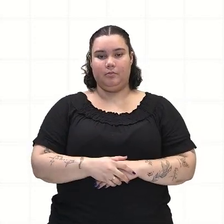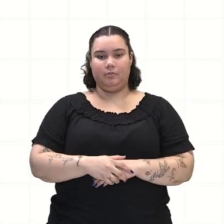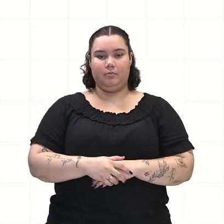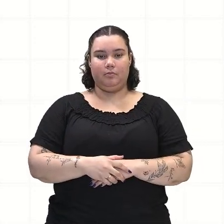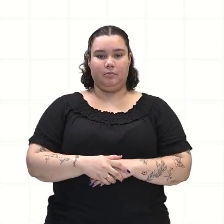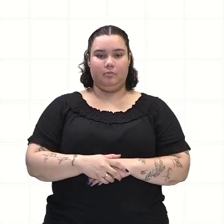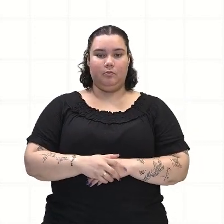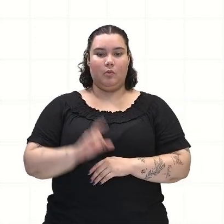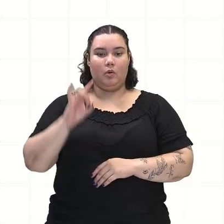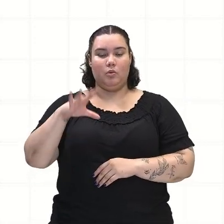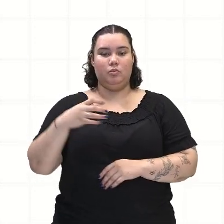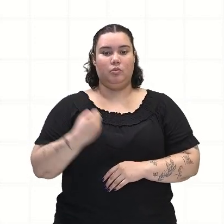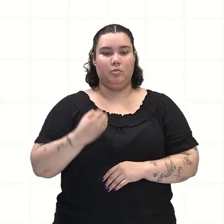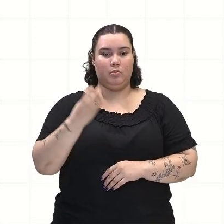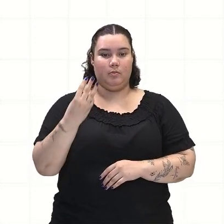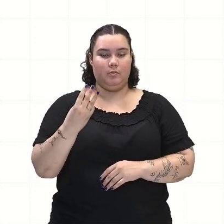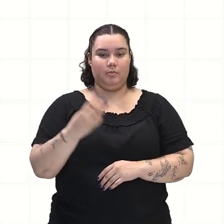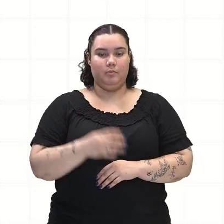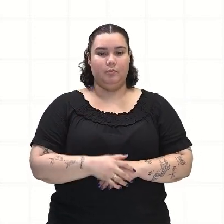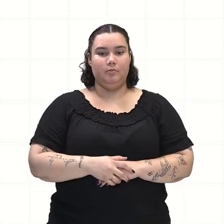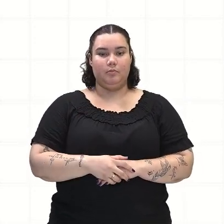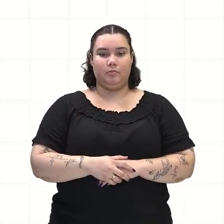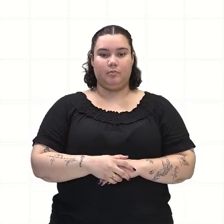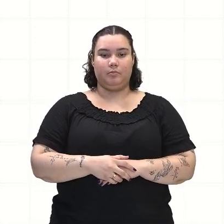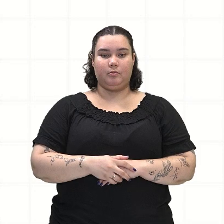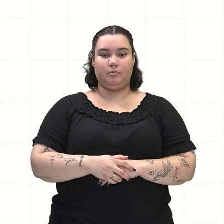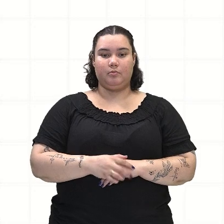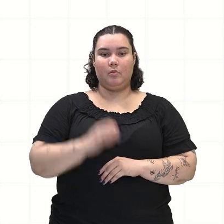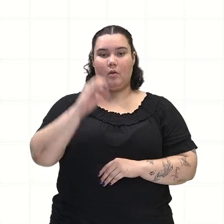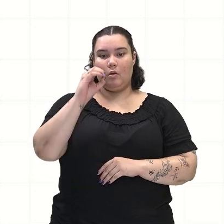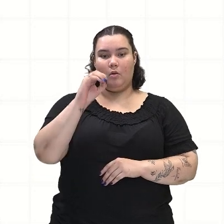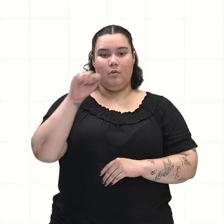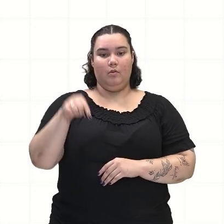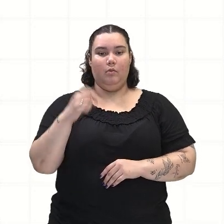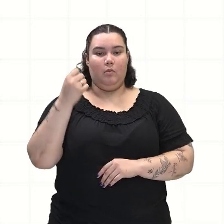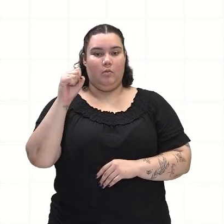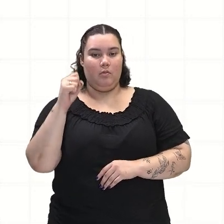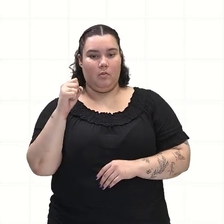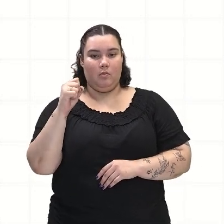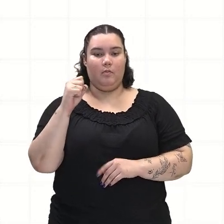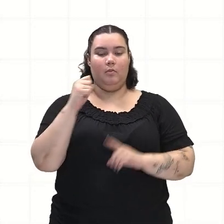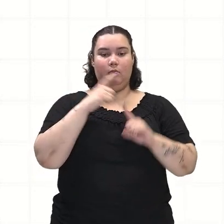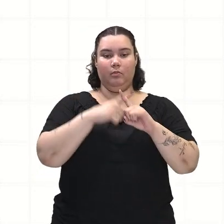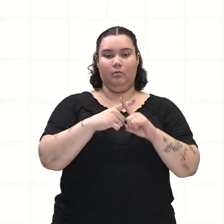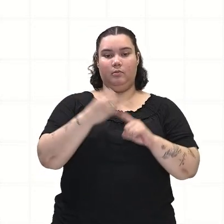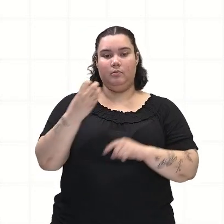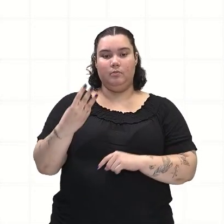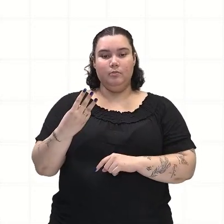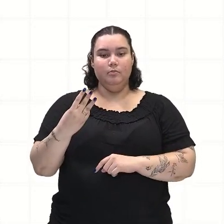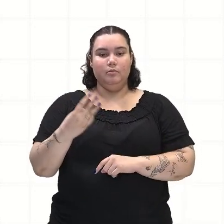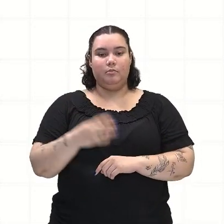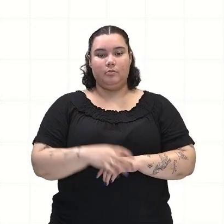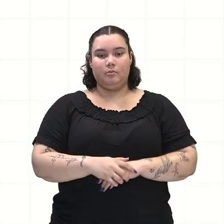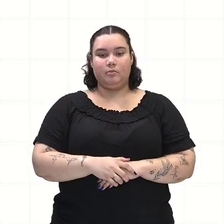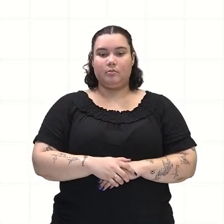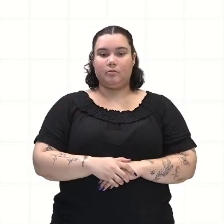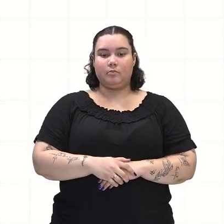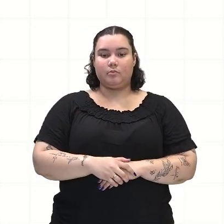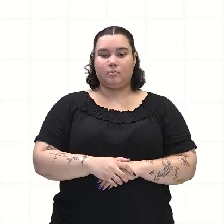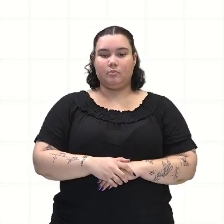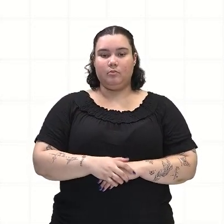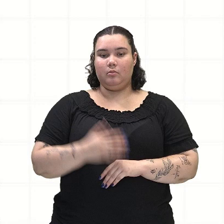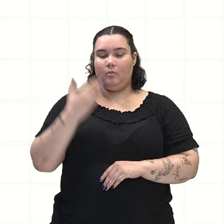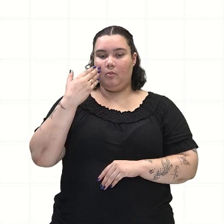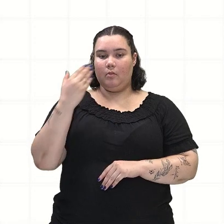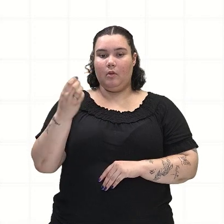multiplicar somente por 3. Né? Então, vai ficar 0,8 vezes 3.